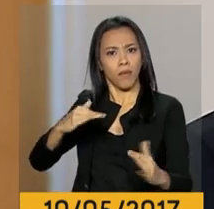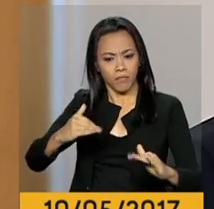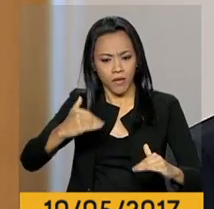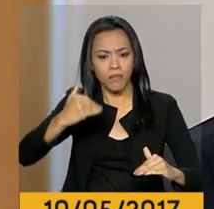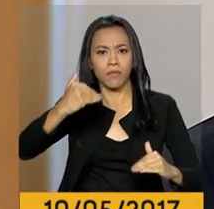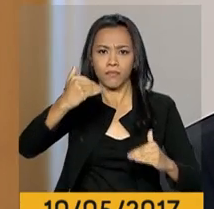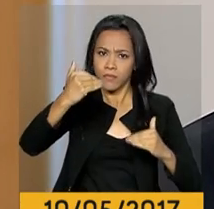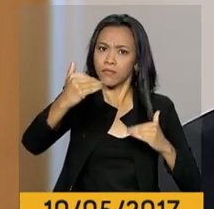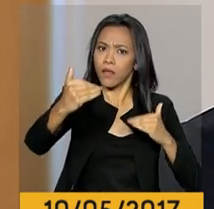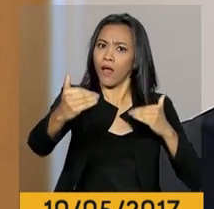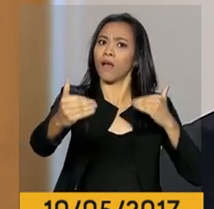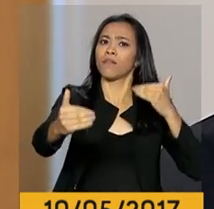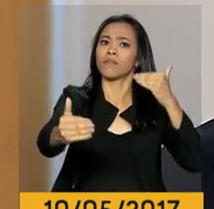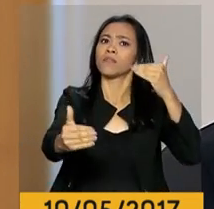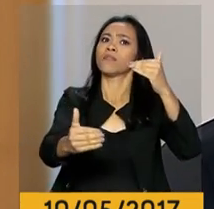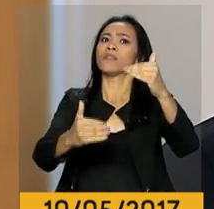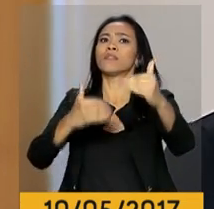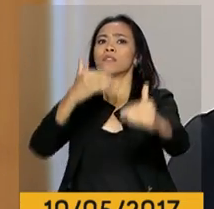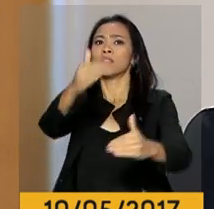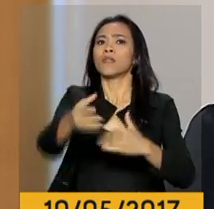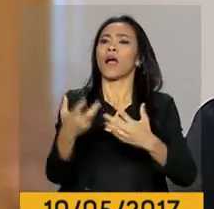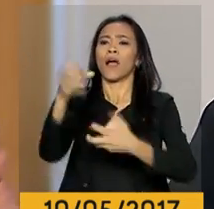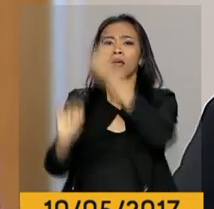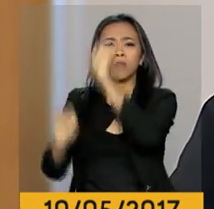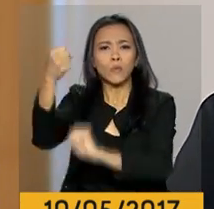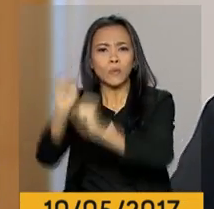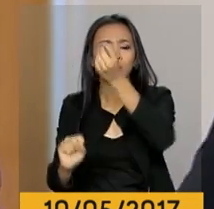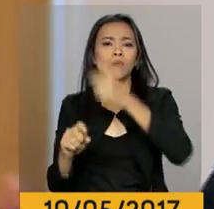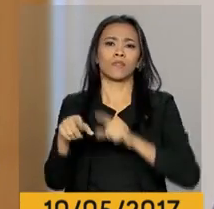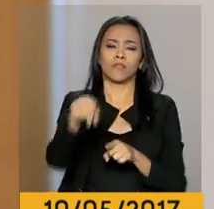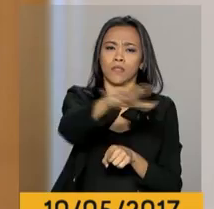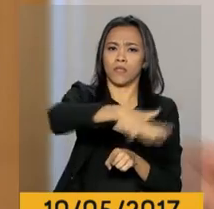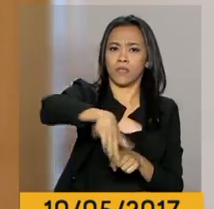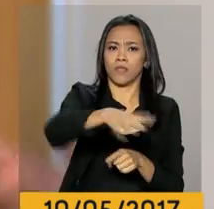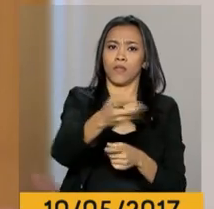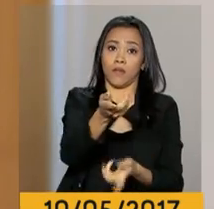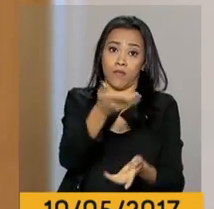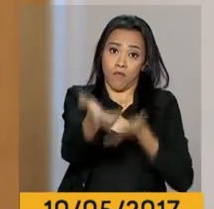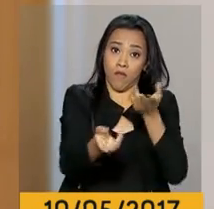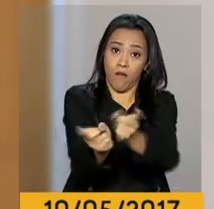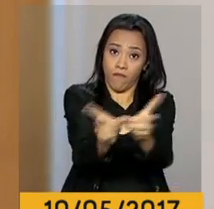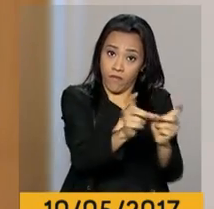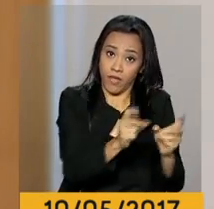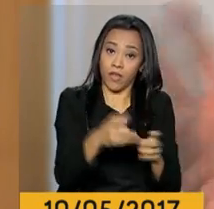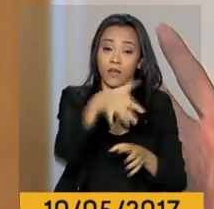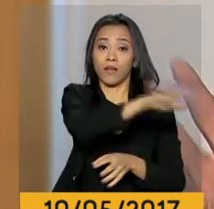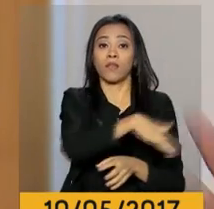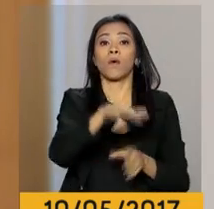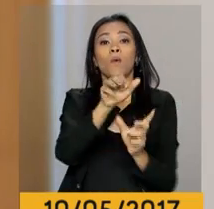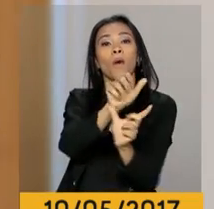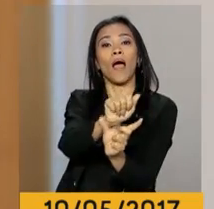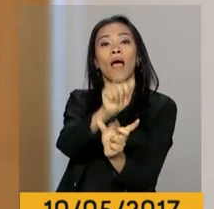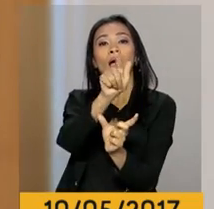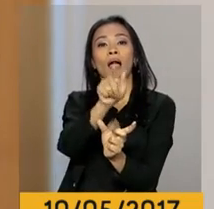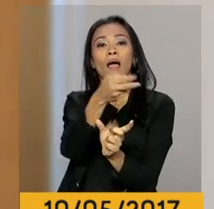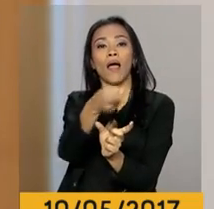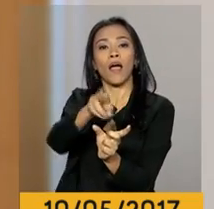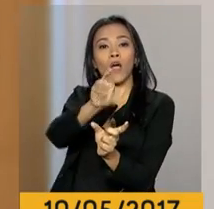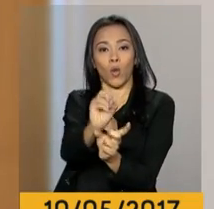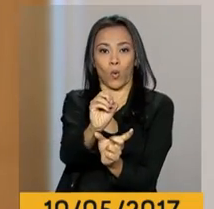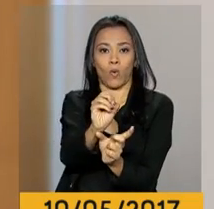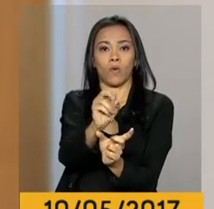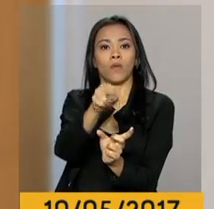está começando a respirar o varejo a indústria o comércio O agronegócio na agricultura nós vamos ter a maior safra não é